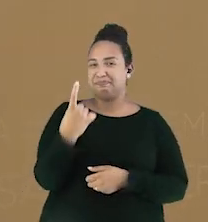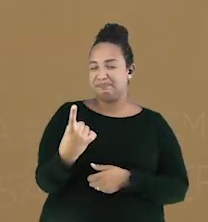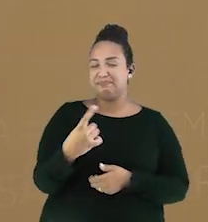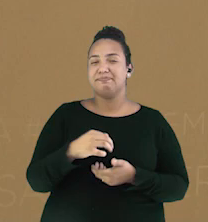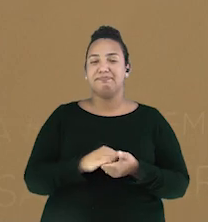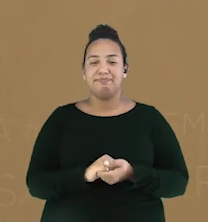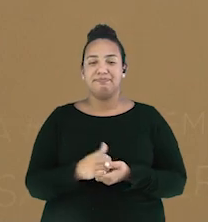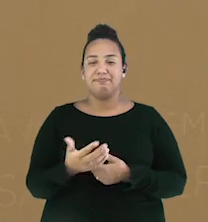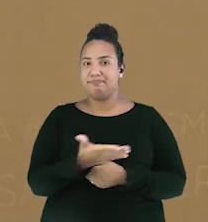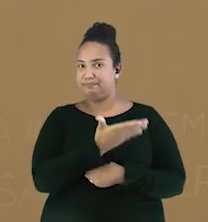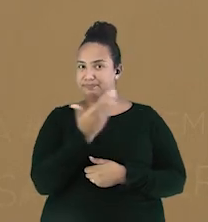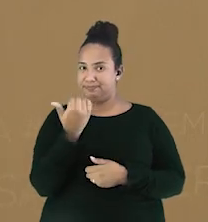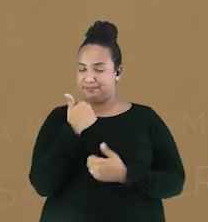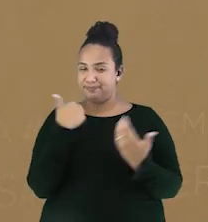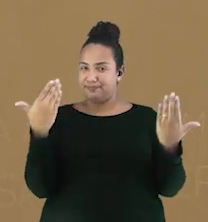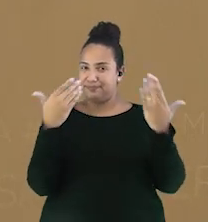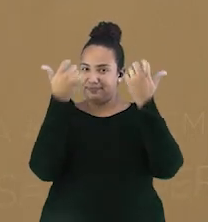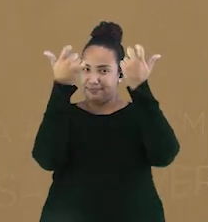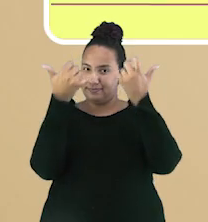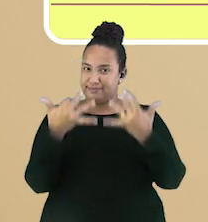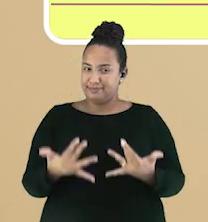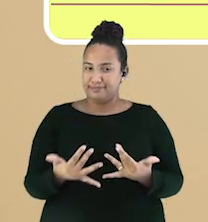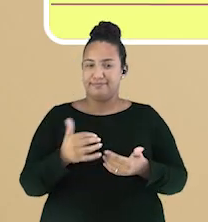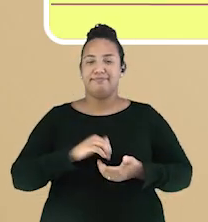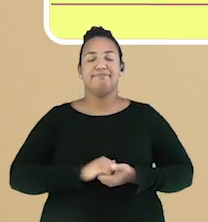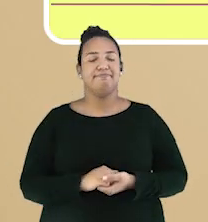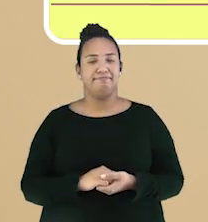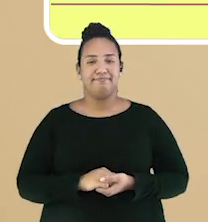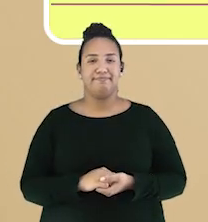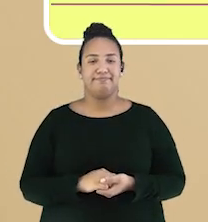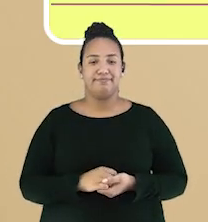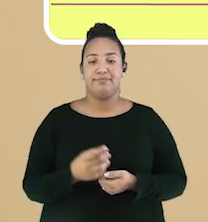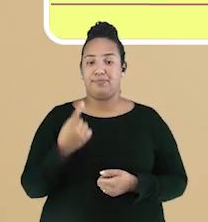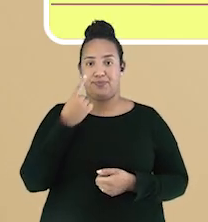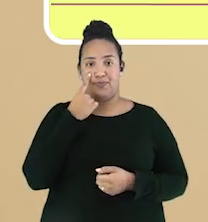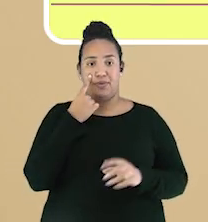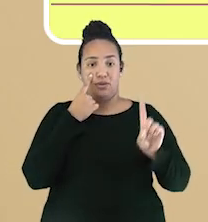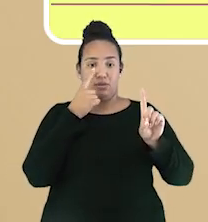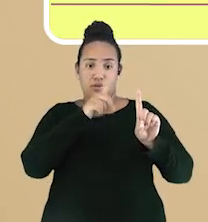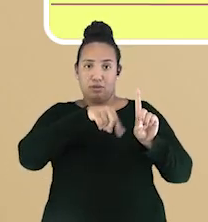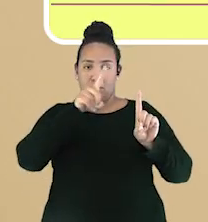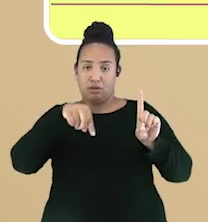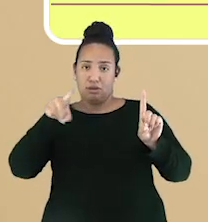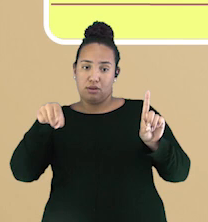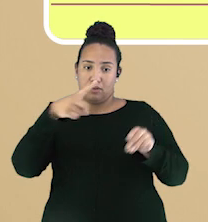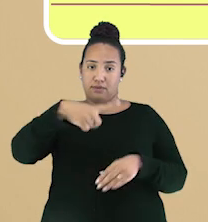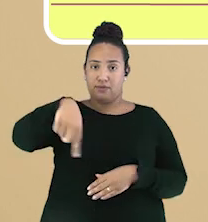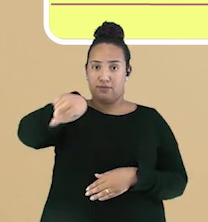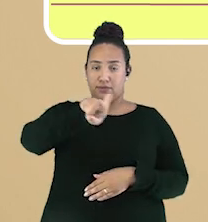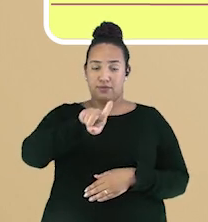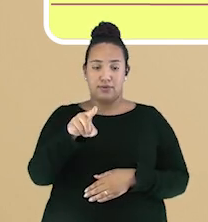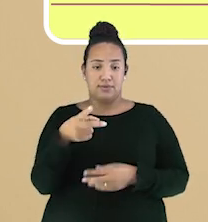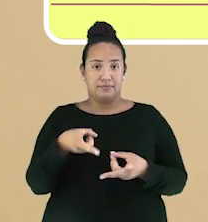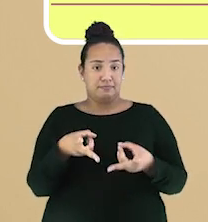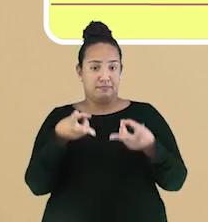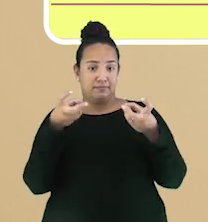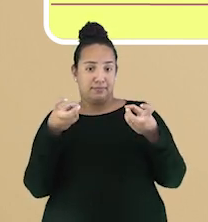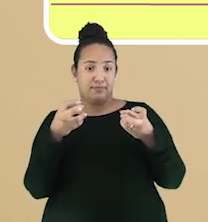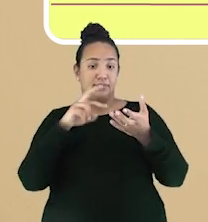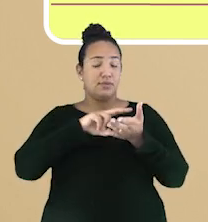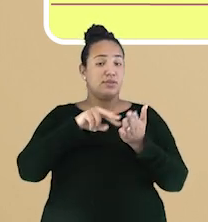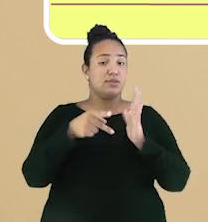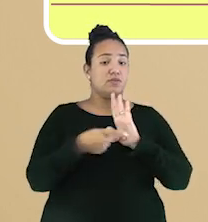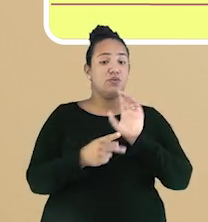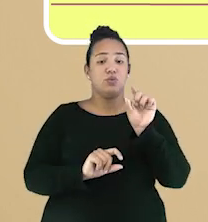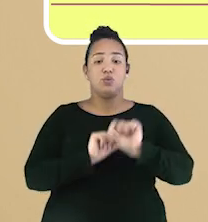Venha comigo que eu vou te explicar. Esse gráfico que você está vendo ao lado representa